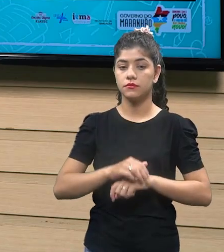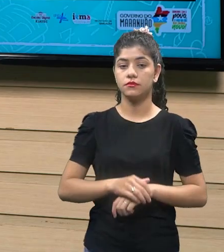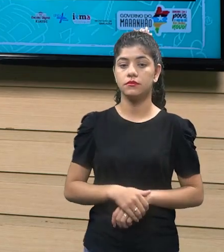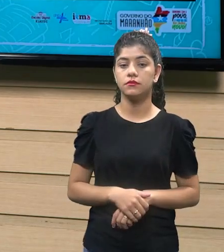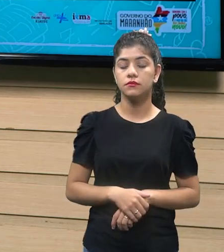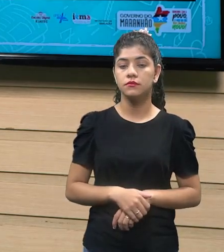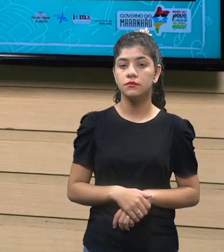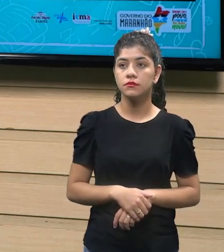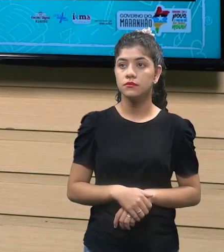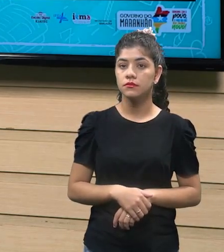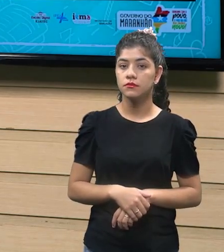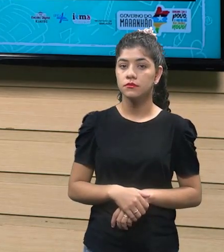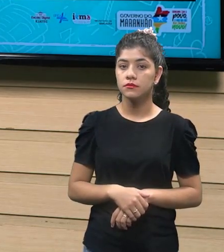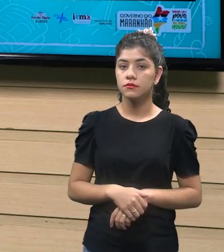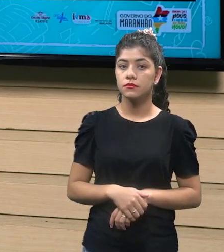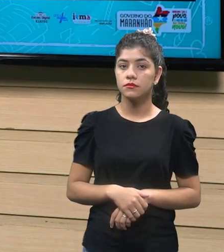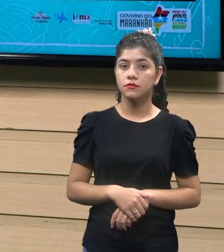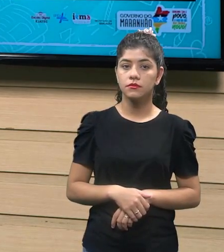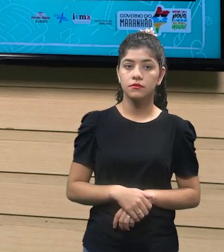mais elevado o nível